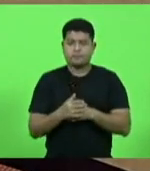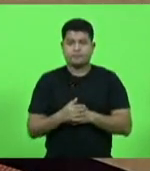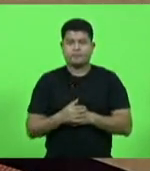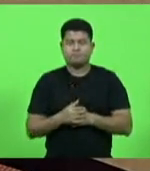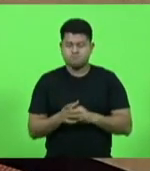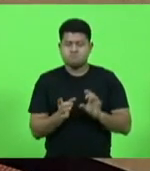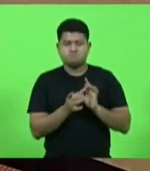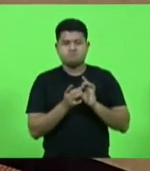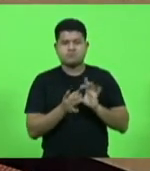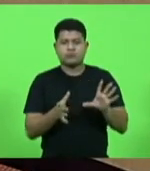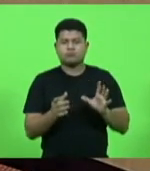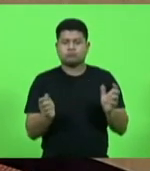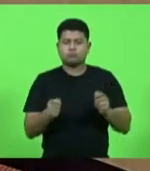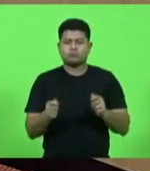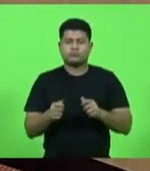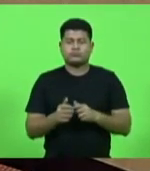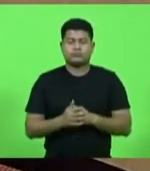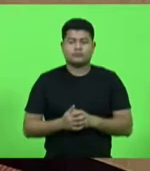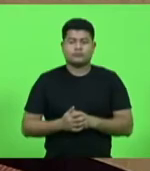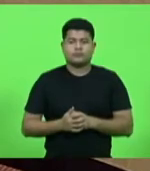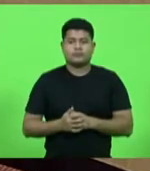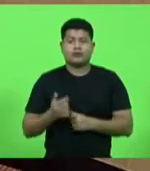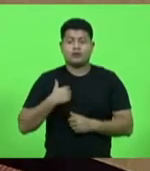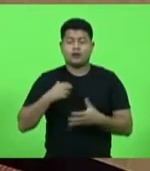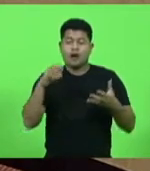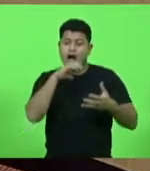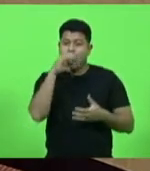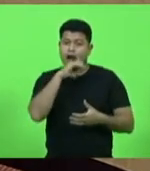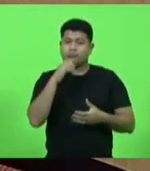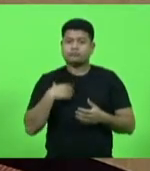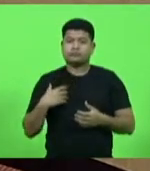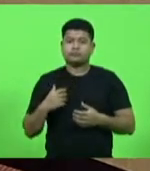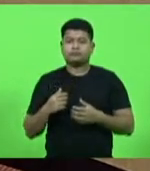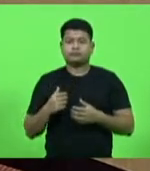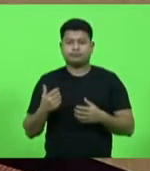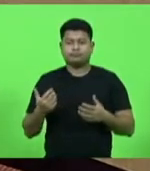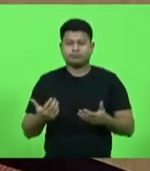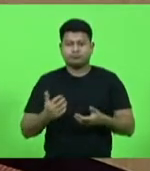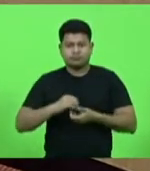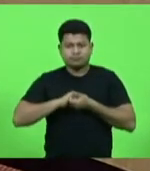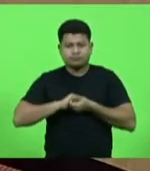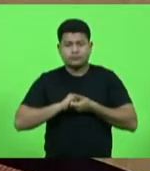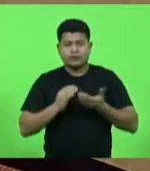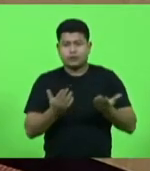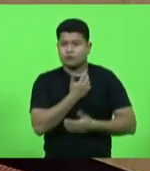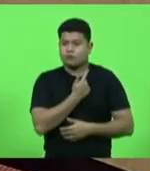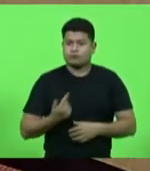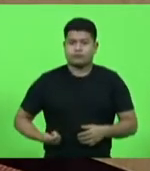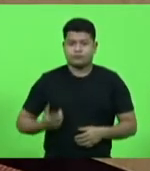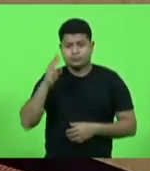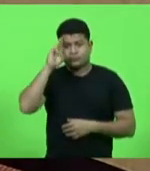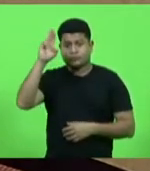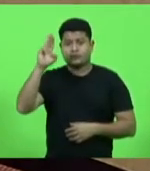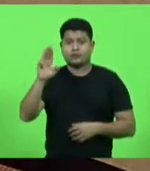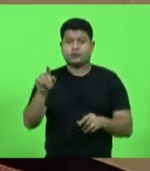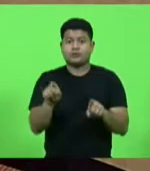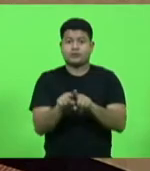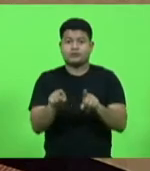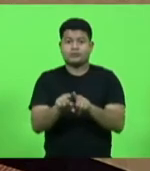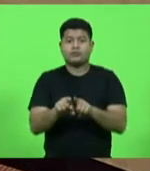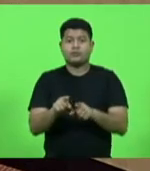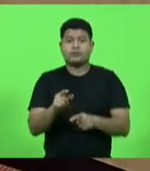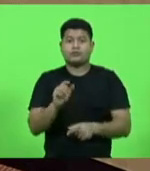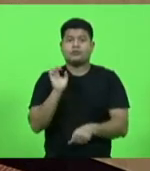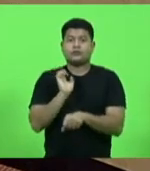Autorizado, deputado. Eu quero só também aqui deixar um gesto de gratidão ao governador Moisés e ao Estado, porque ontem